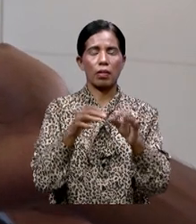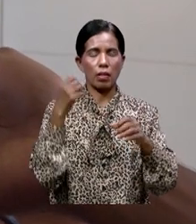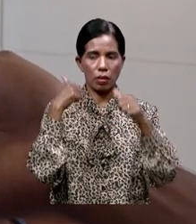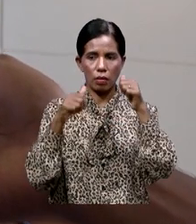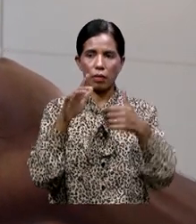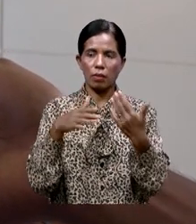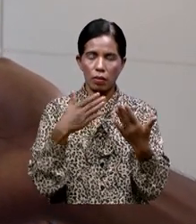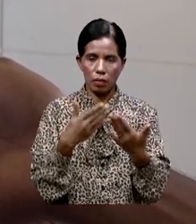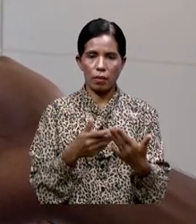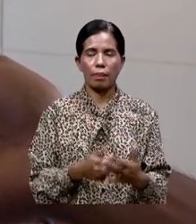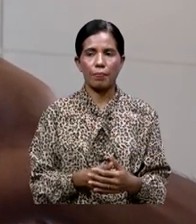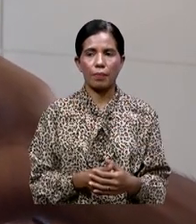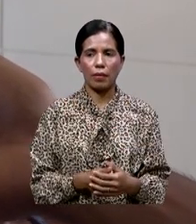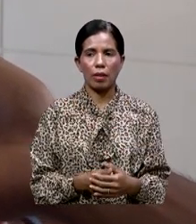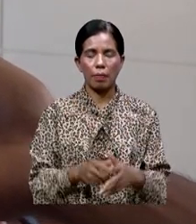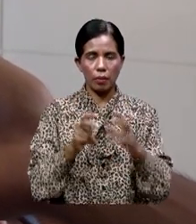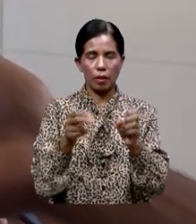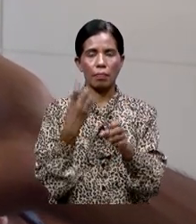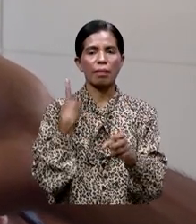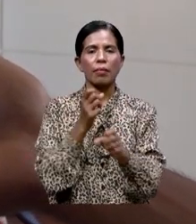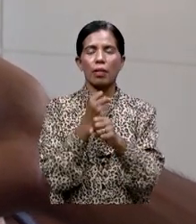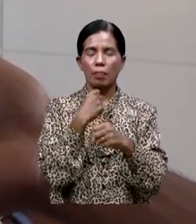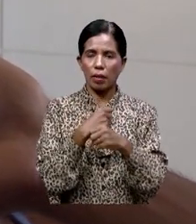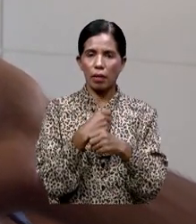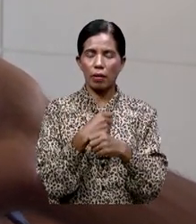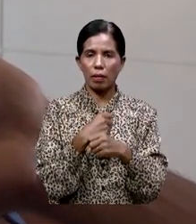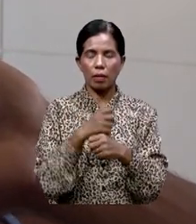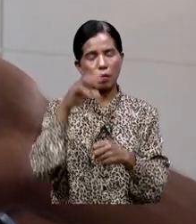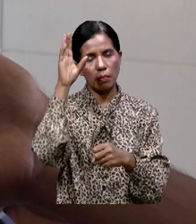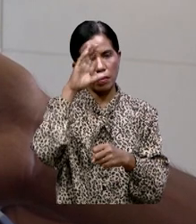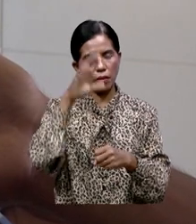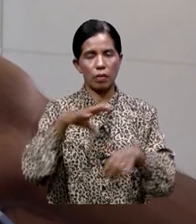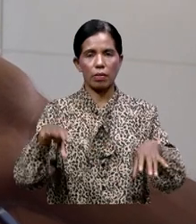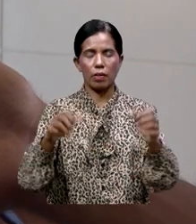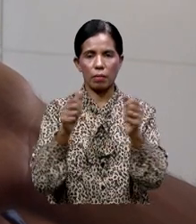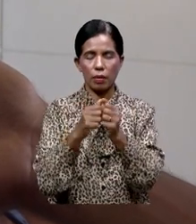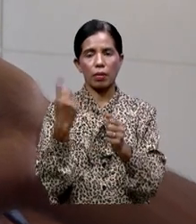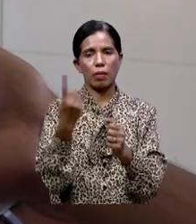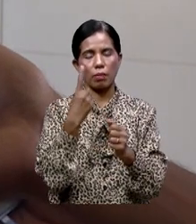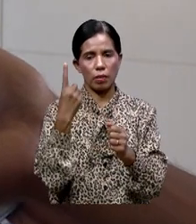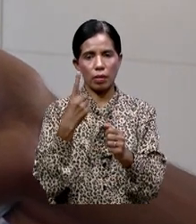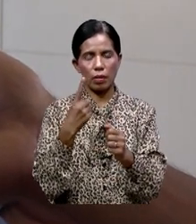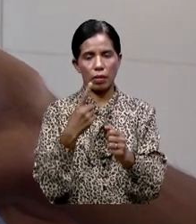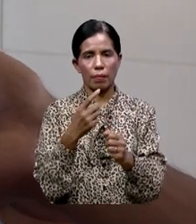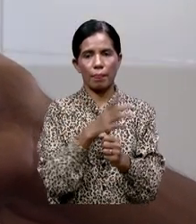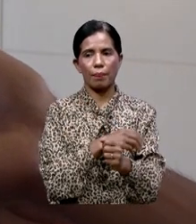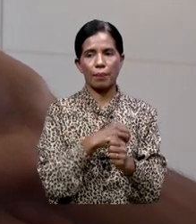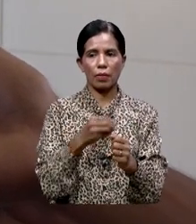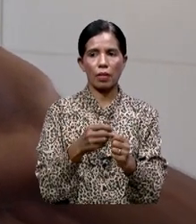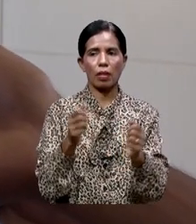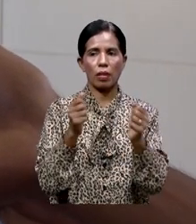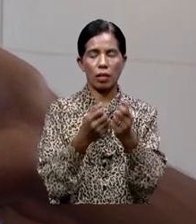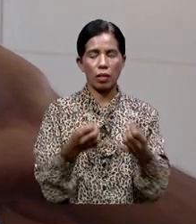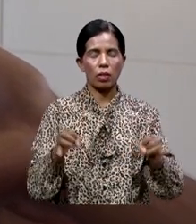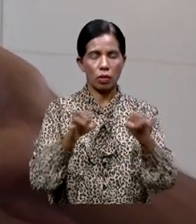sira. Ide mesmo que precisa amihalo, mas buka atau coopera na fating, coopera meeting, instão